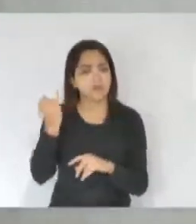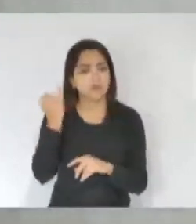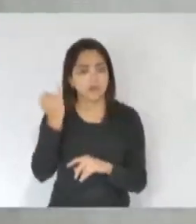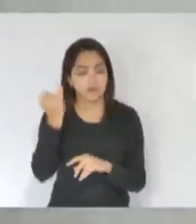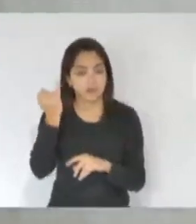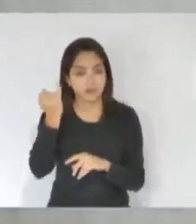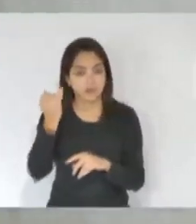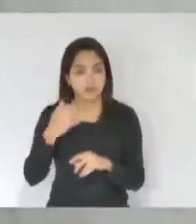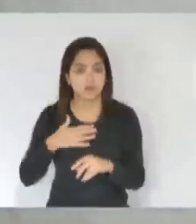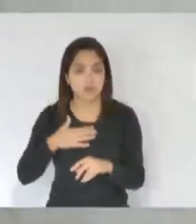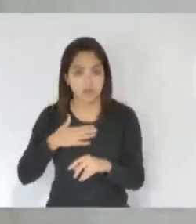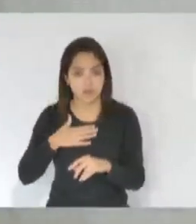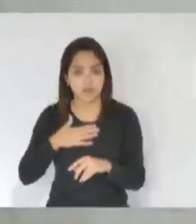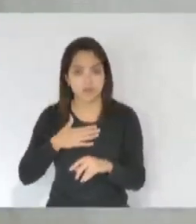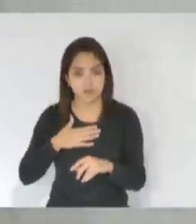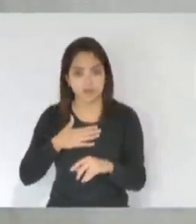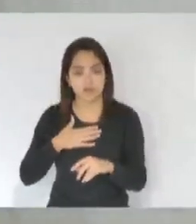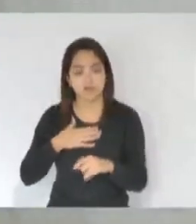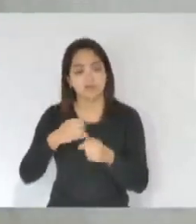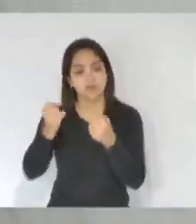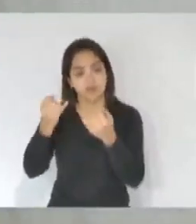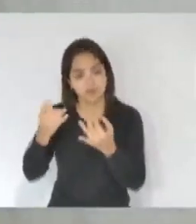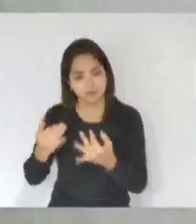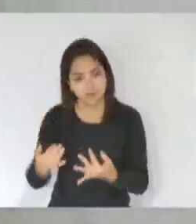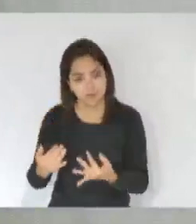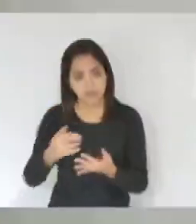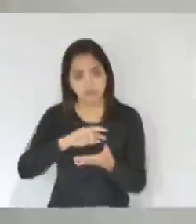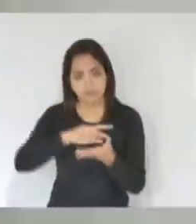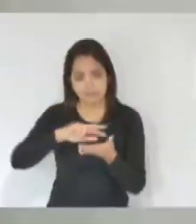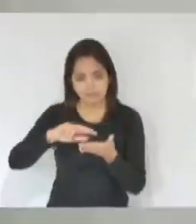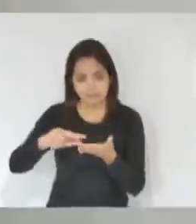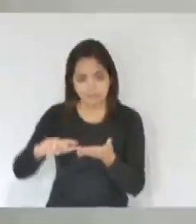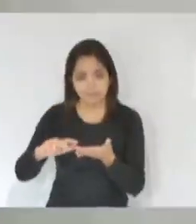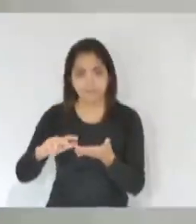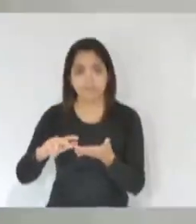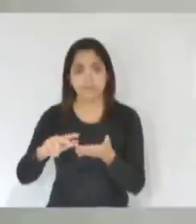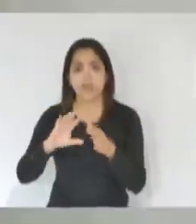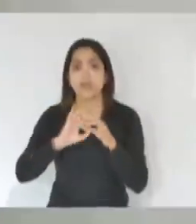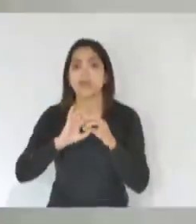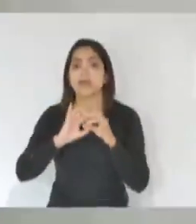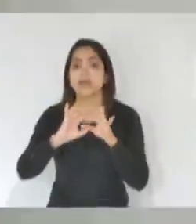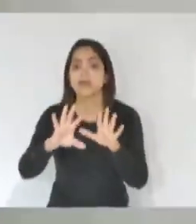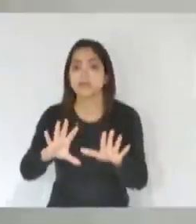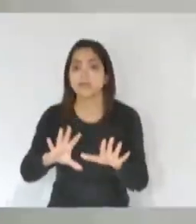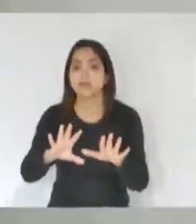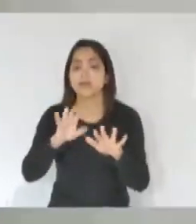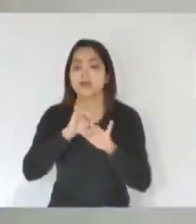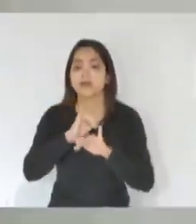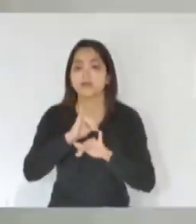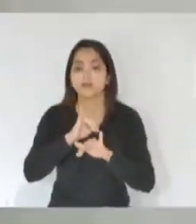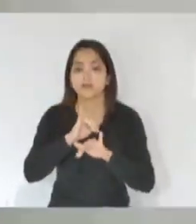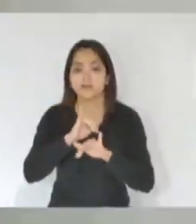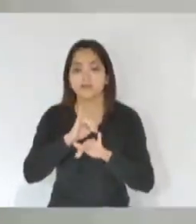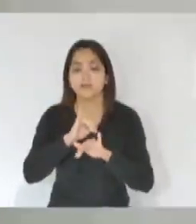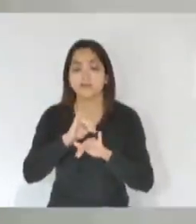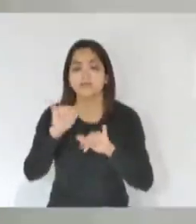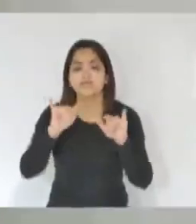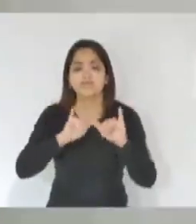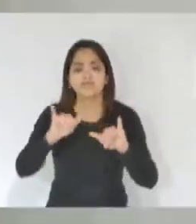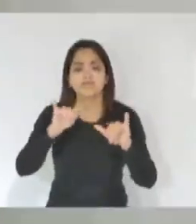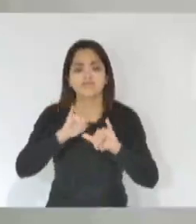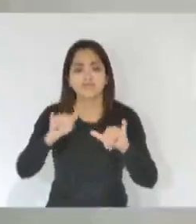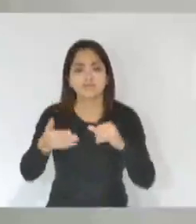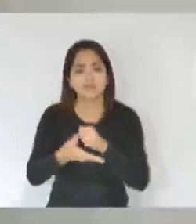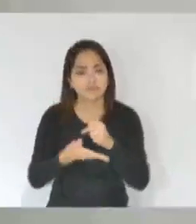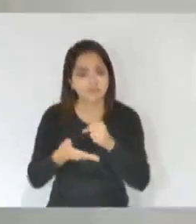eu retruquei com outras coisas. A famosa liberdade de imprensa, que é um dos esteios, um dos pilares